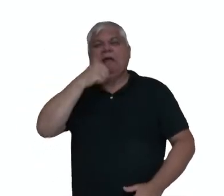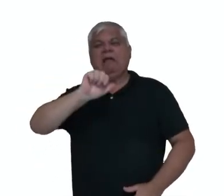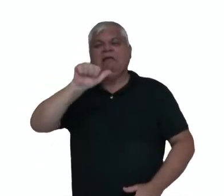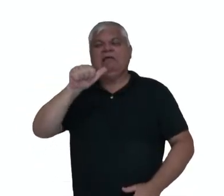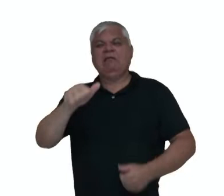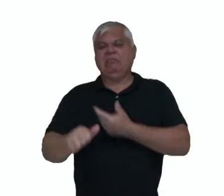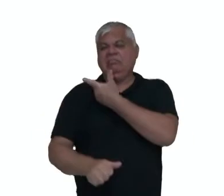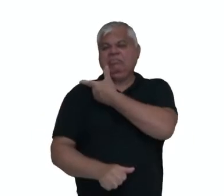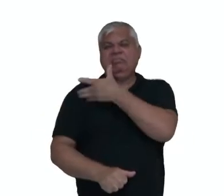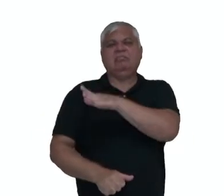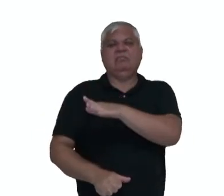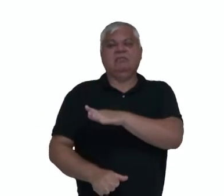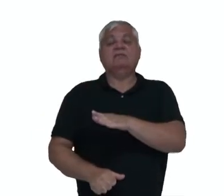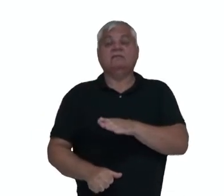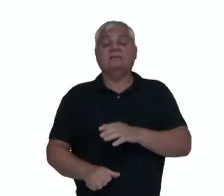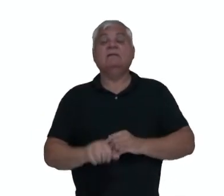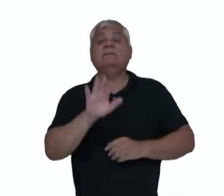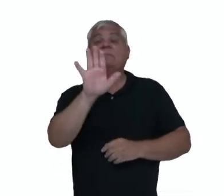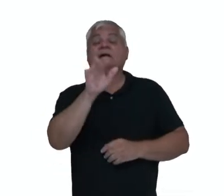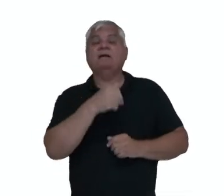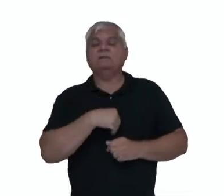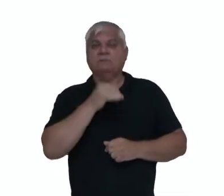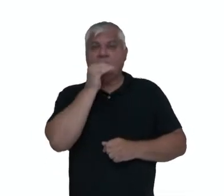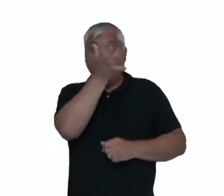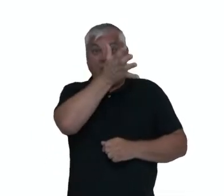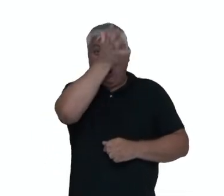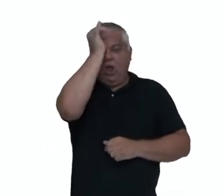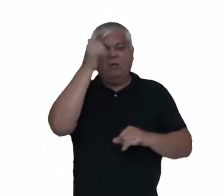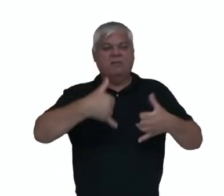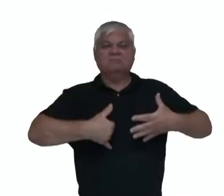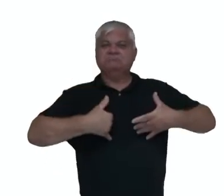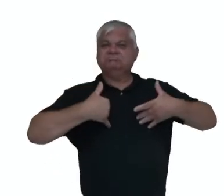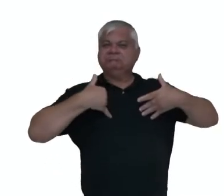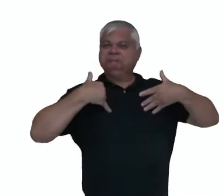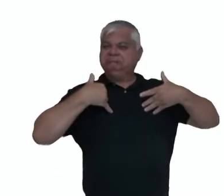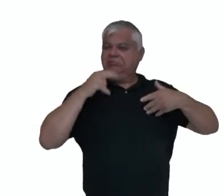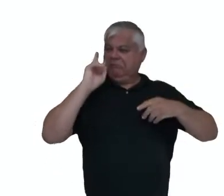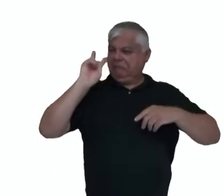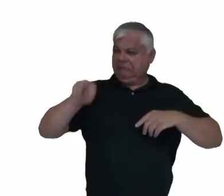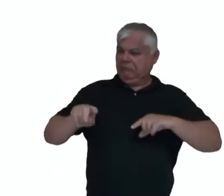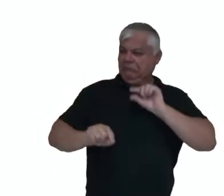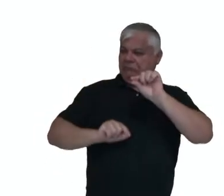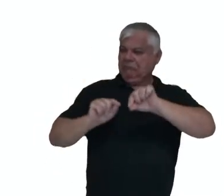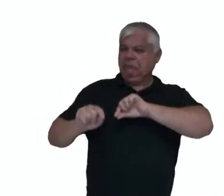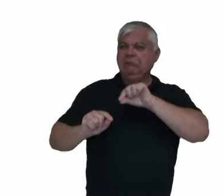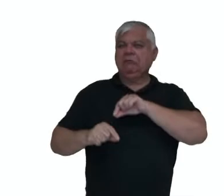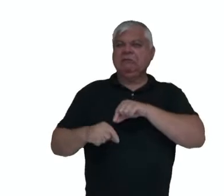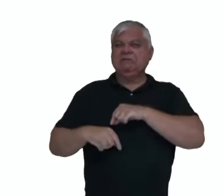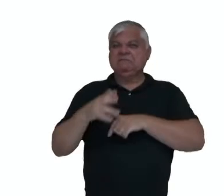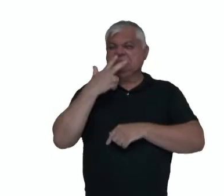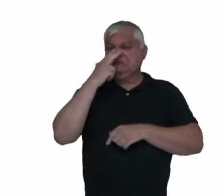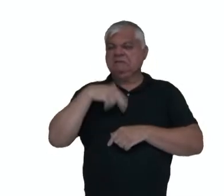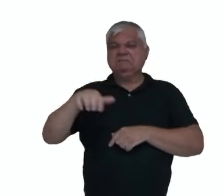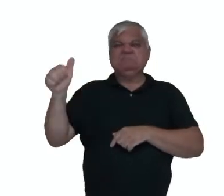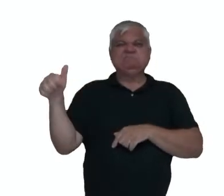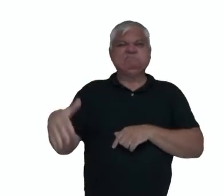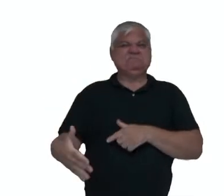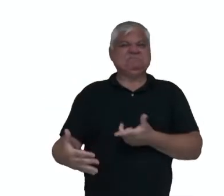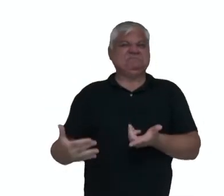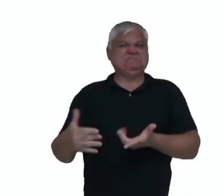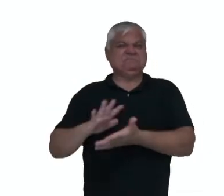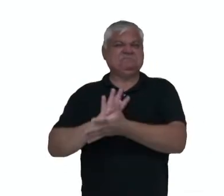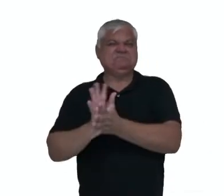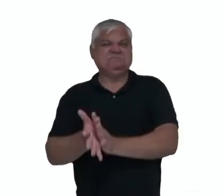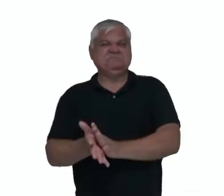de civilização. E nessa visão romana, como a gente viu, né, eles tratavam os bárbaros de uma forma pejorativa, que deveriam